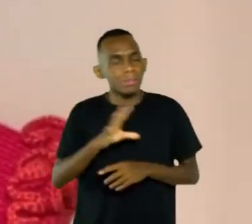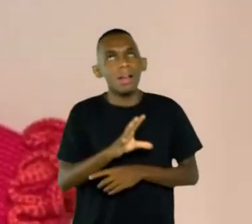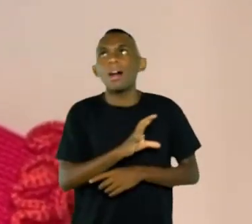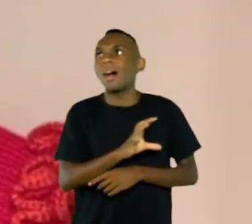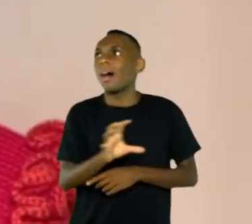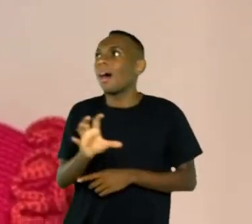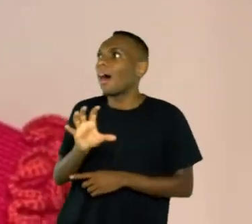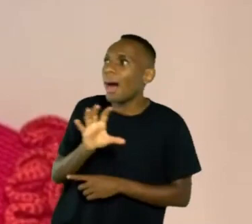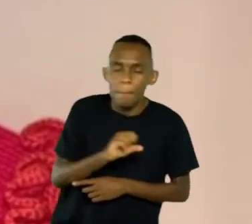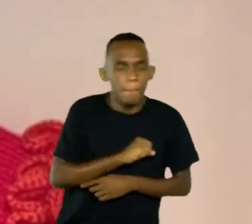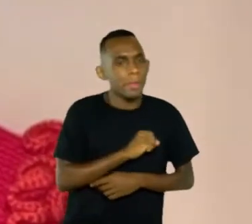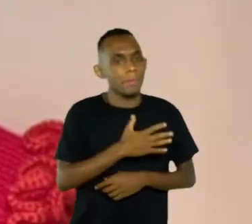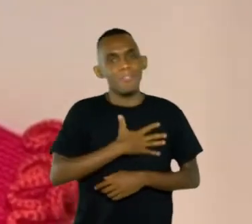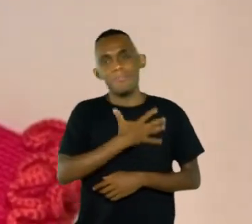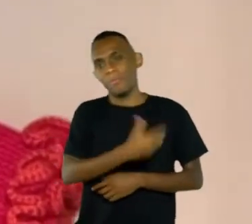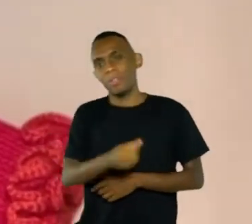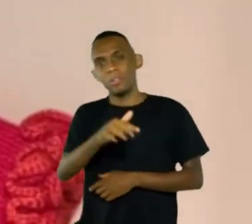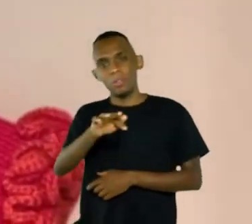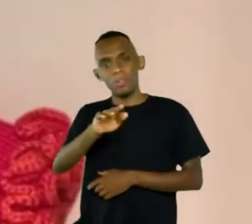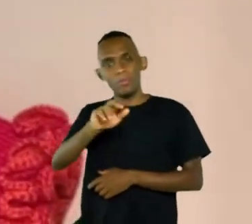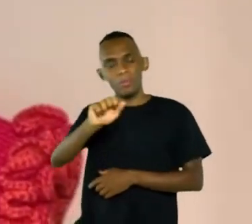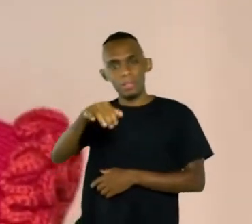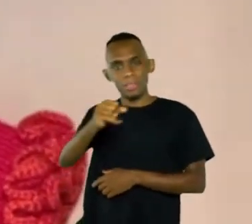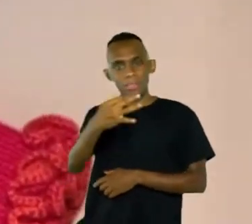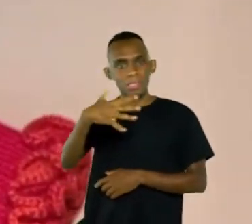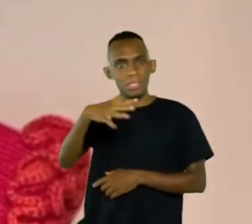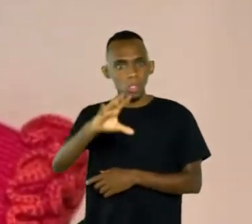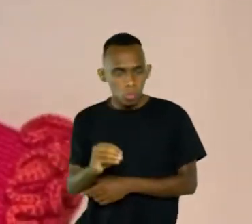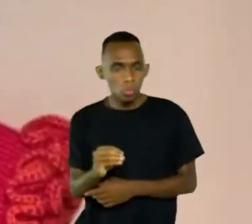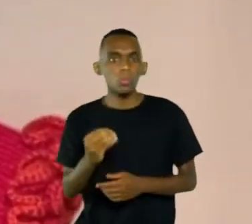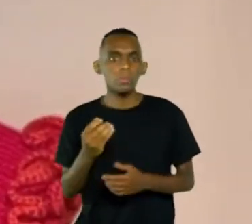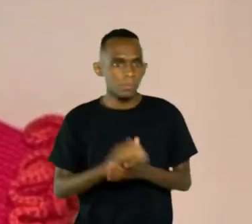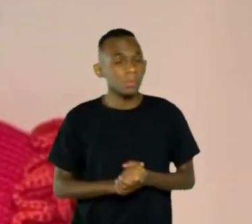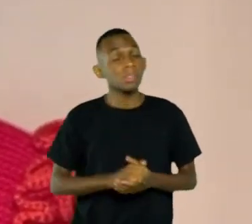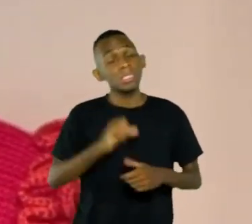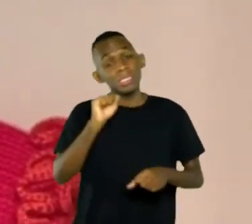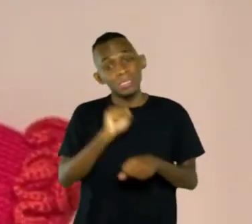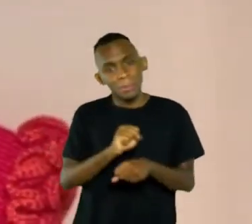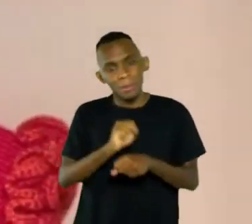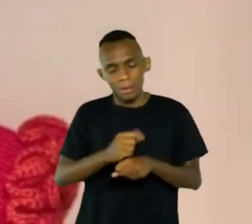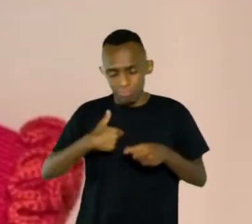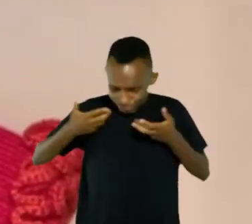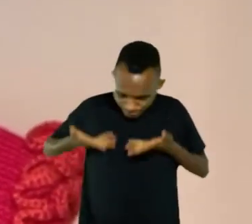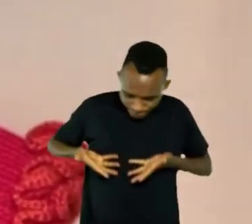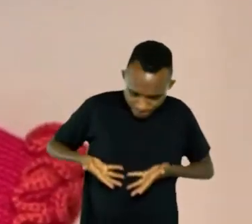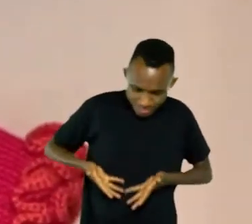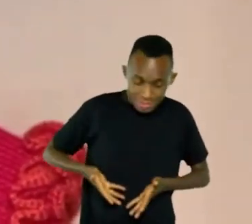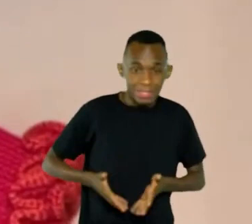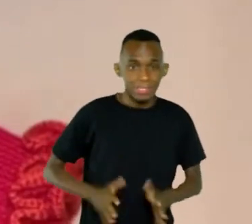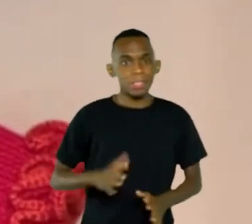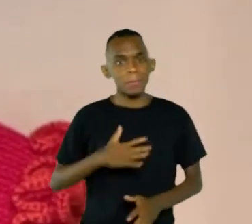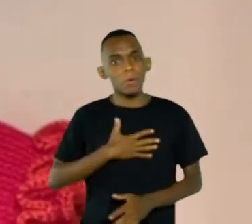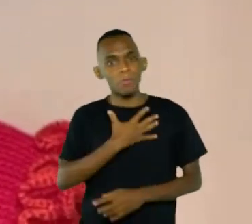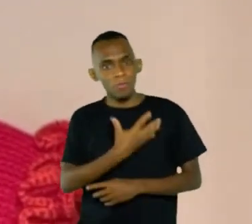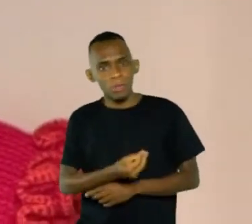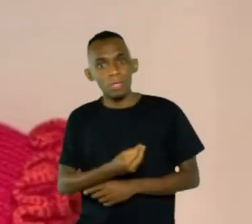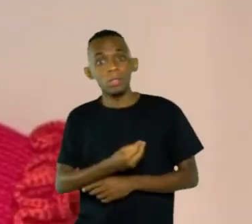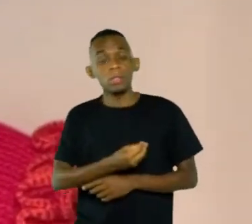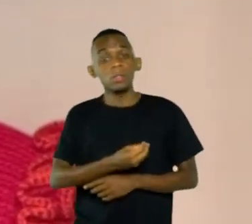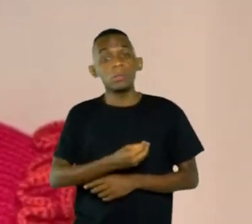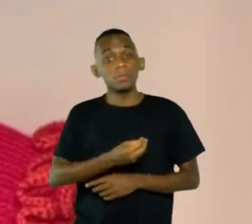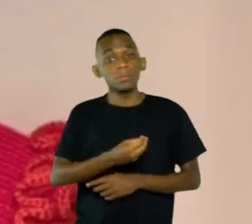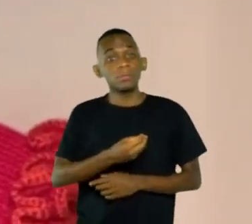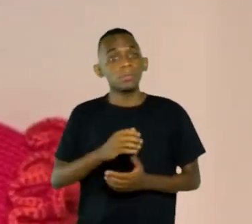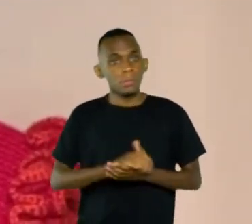vinda do Francisco, voltamos o namoro e estávamos esperando o Francisco, e quando eu estava com 7 meses de gravidez, o